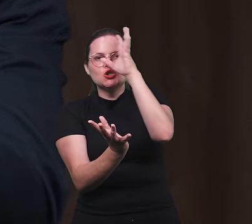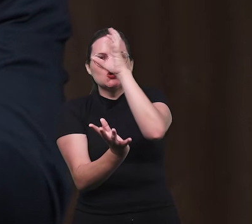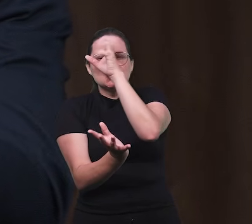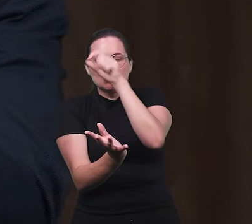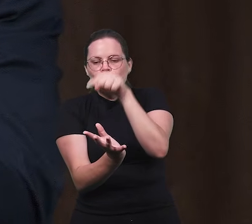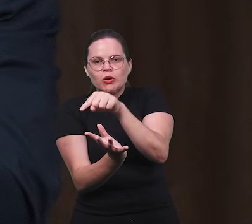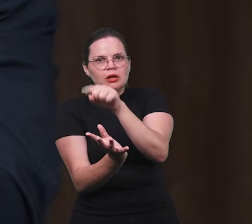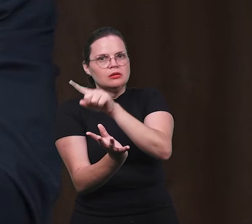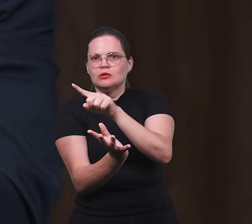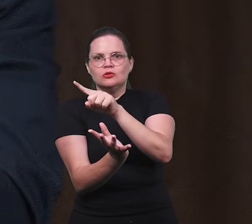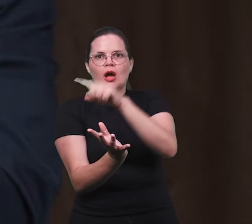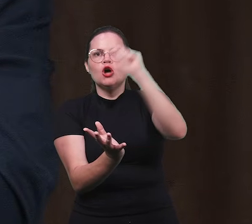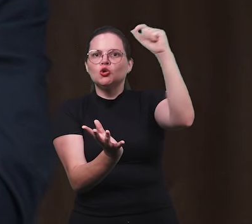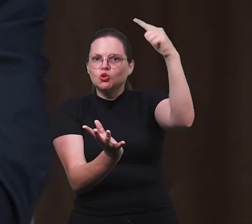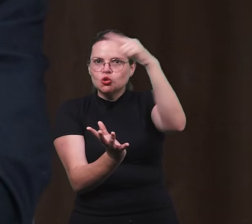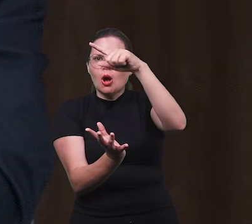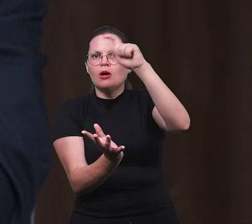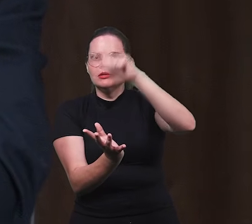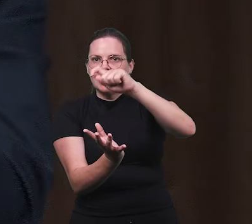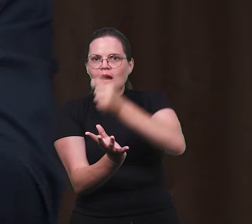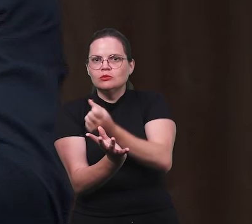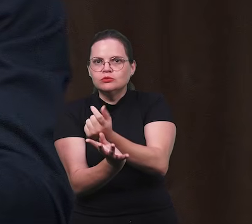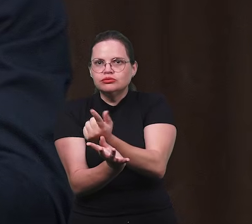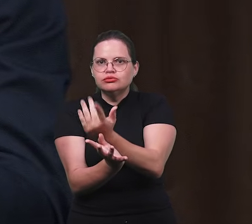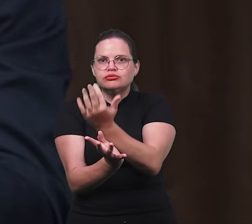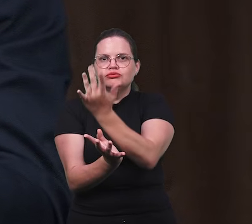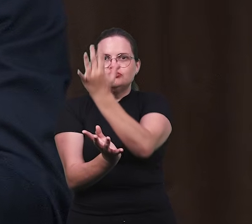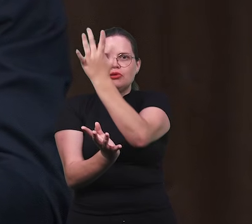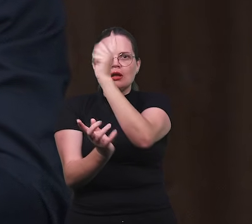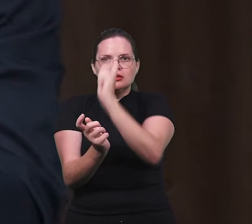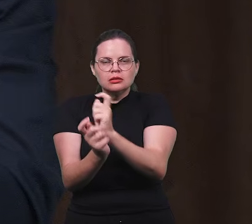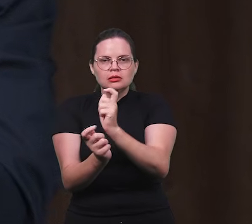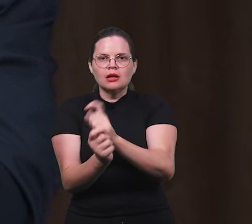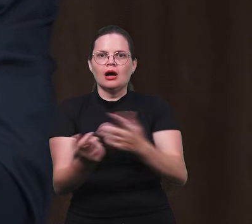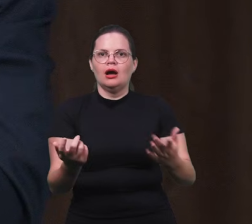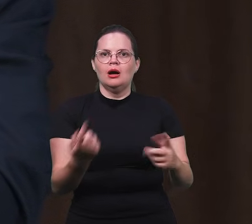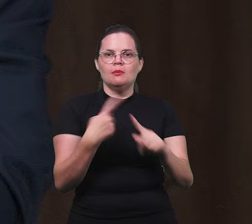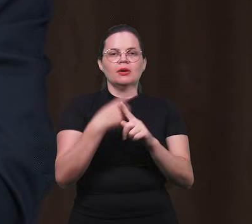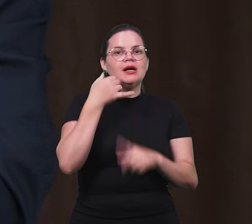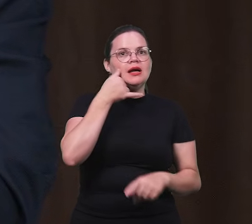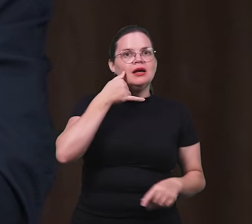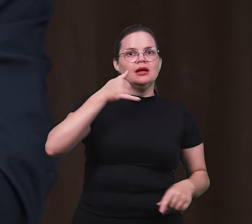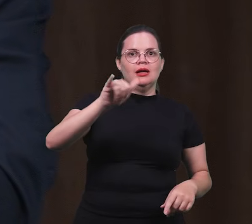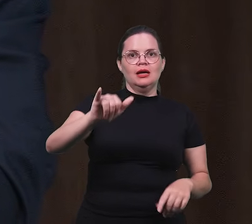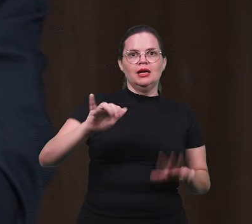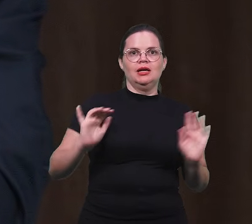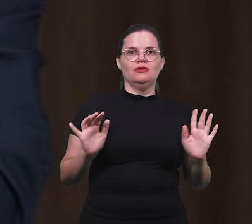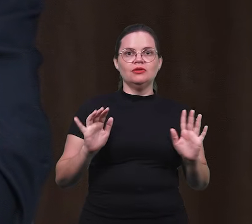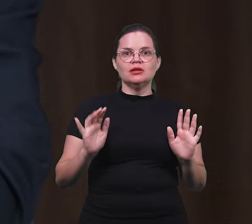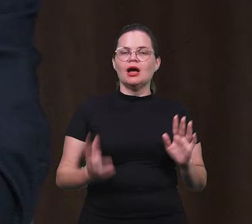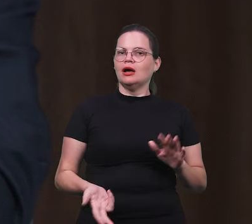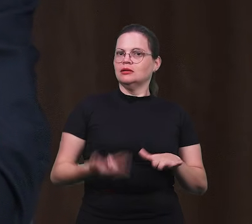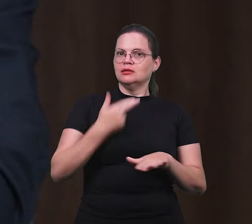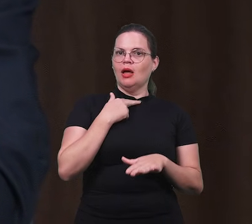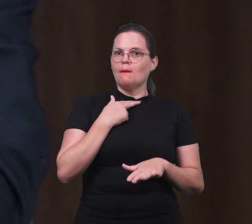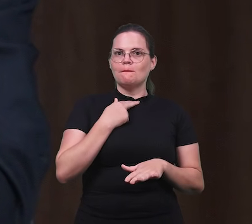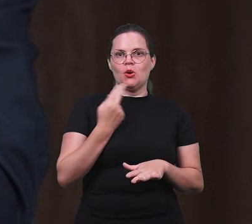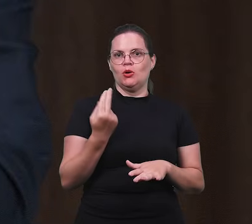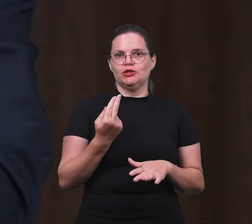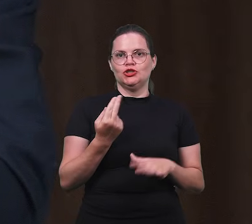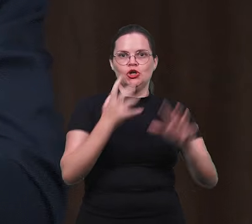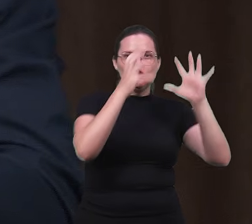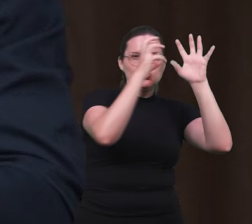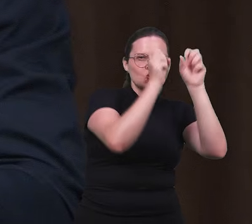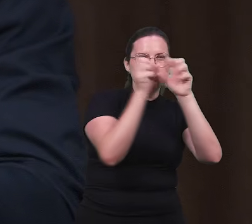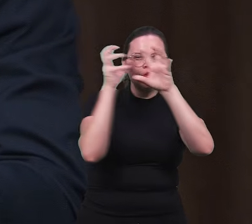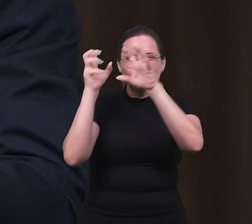bem. Para uma não fazer, é uma expressão até do dia a dia nosso, né? Para um não fazer sombra para outro.